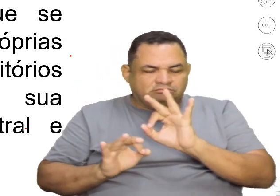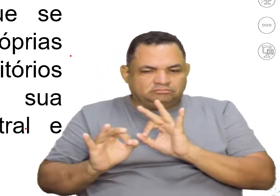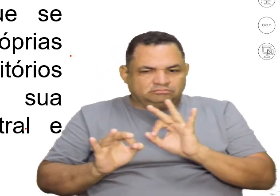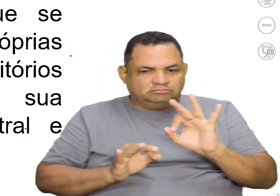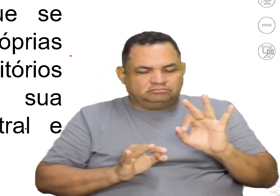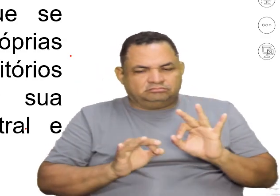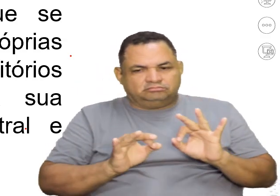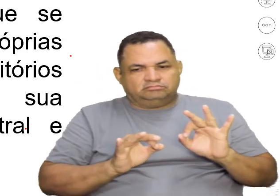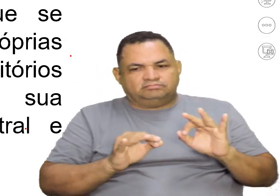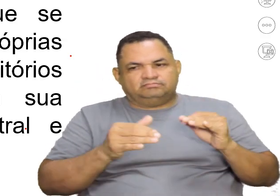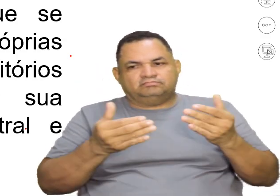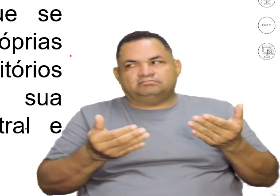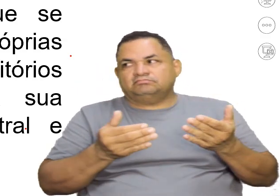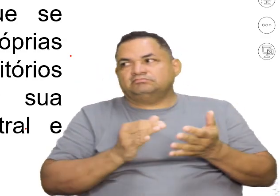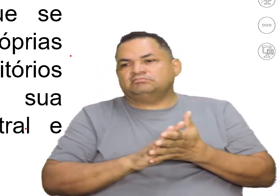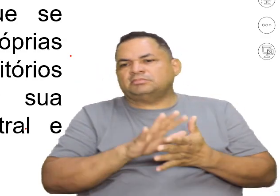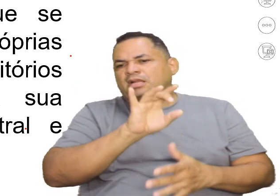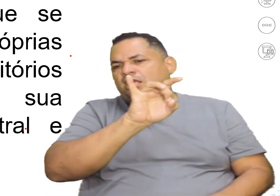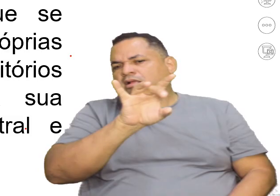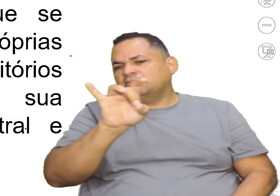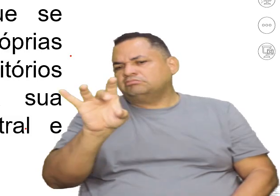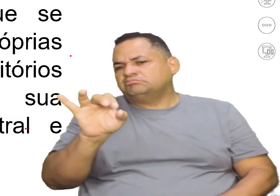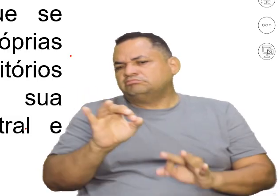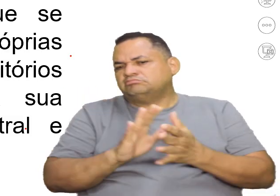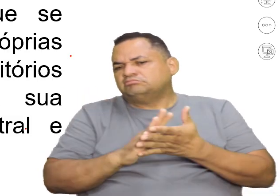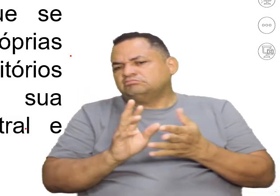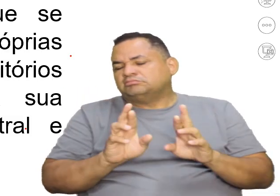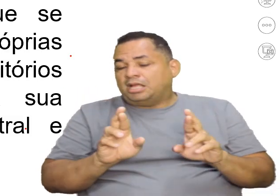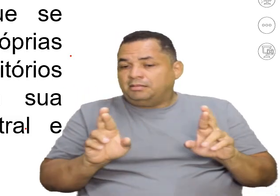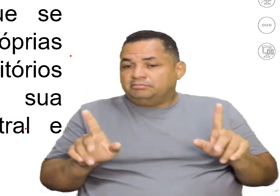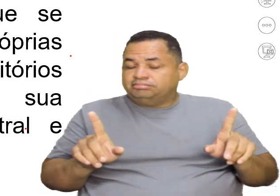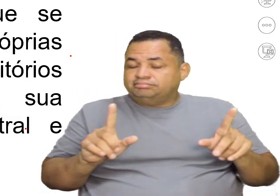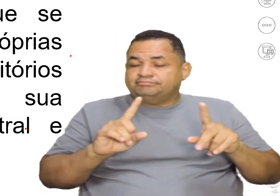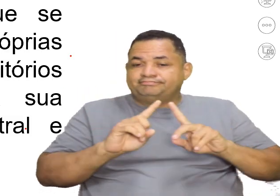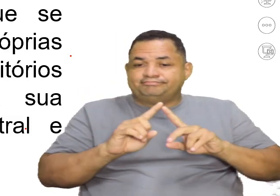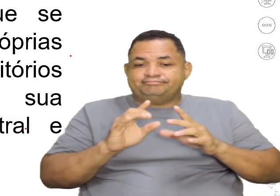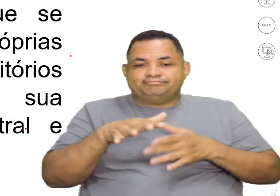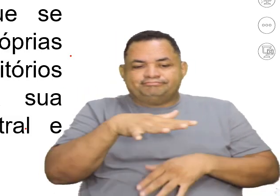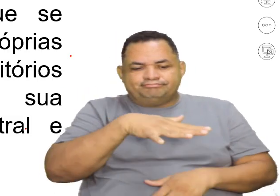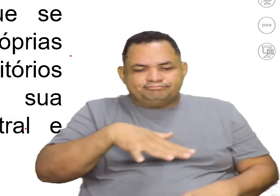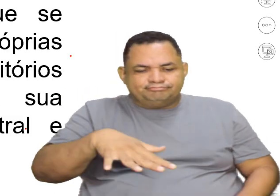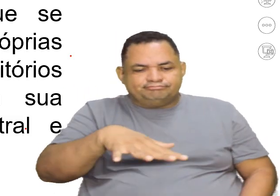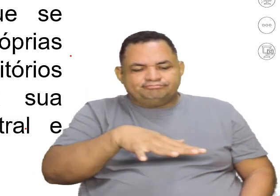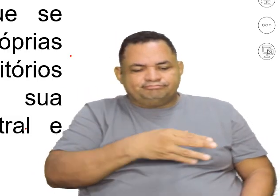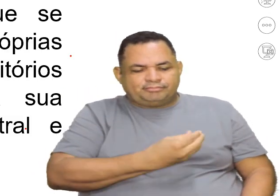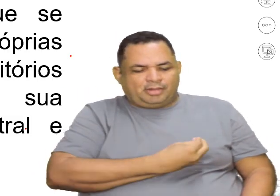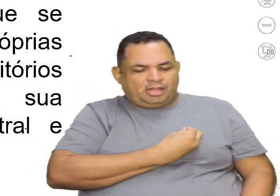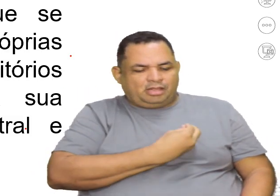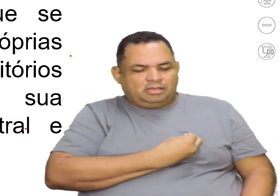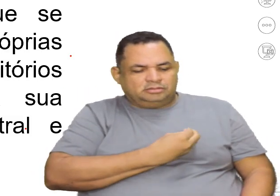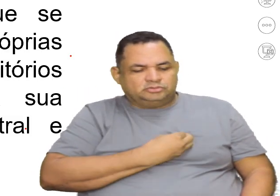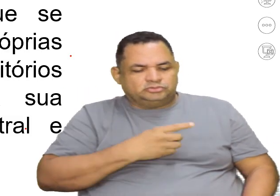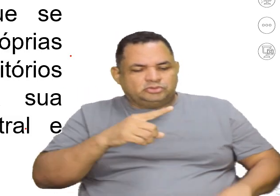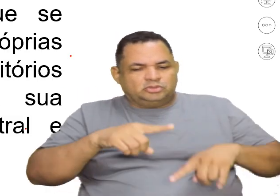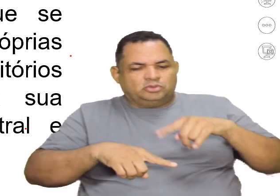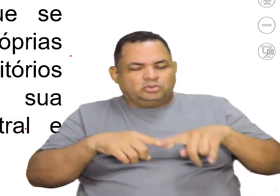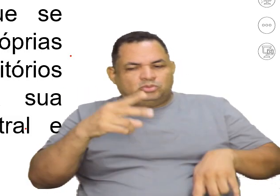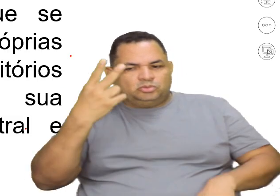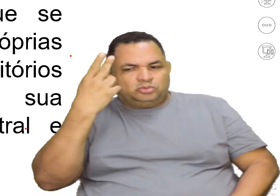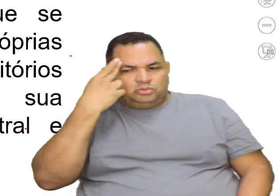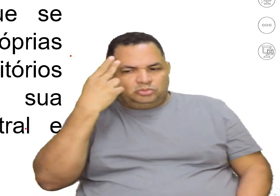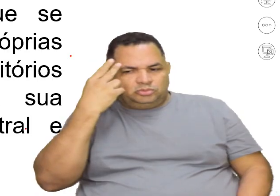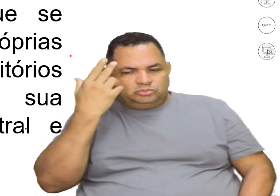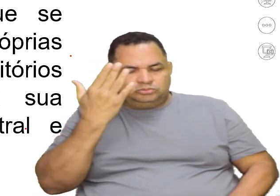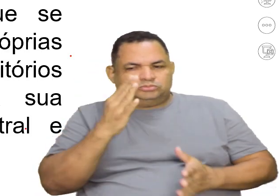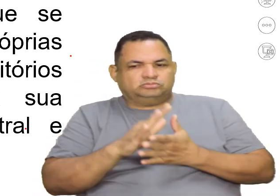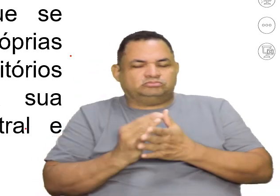organizam, cada um com suas diferenças, né? Ocupam territórios e recursos naturais, com a